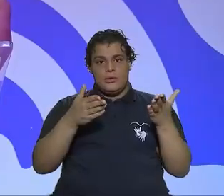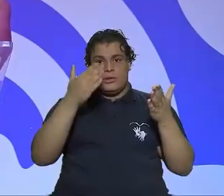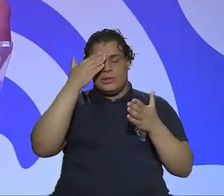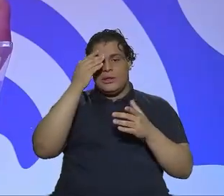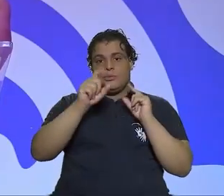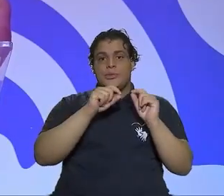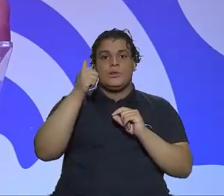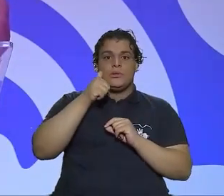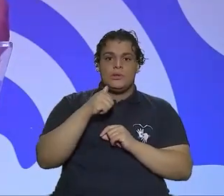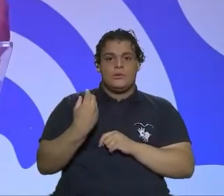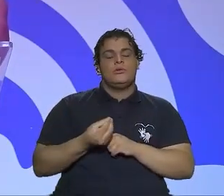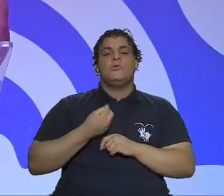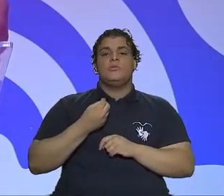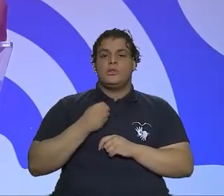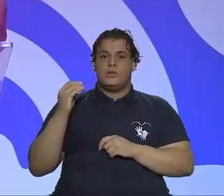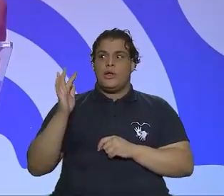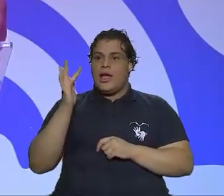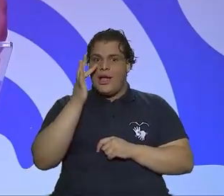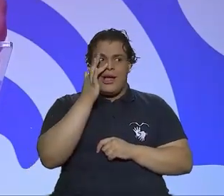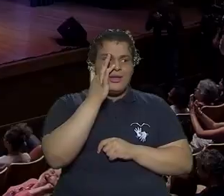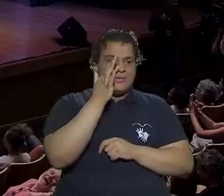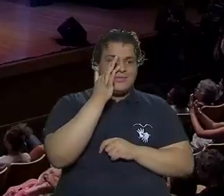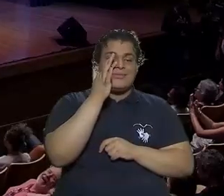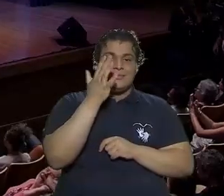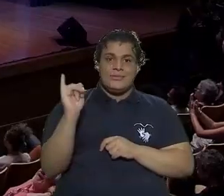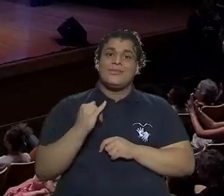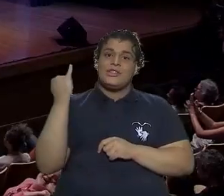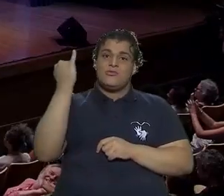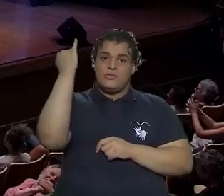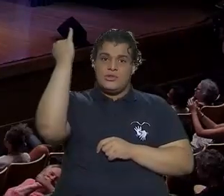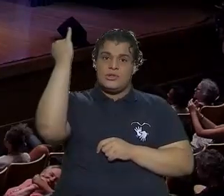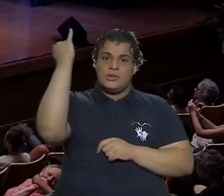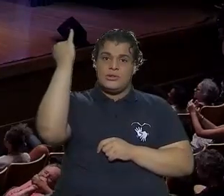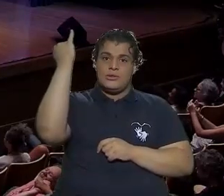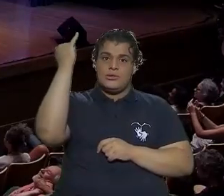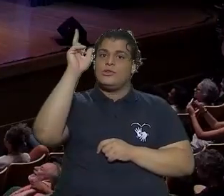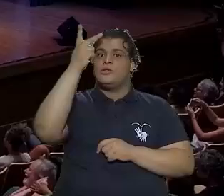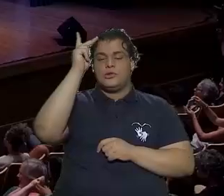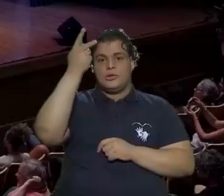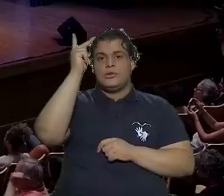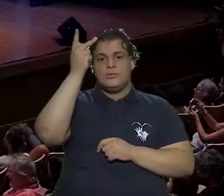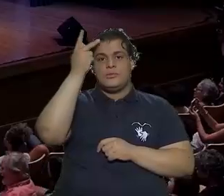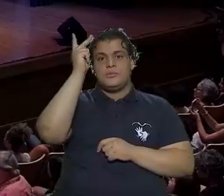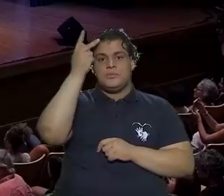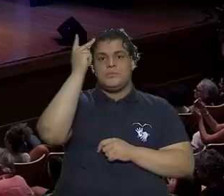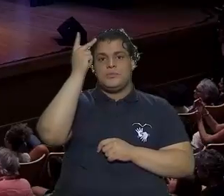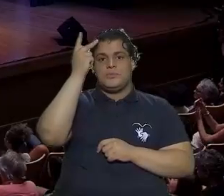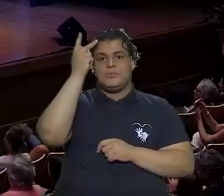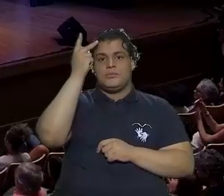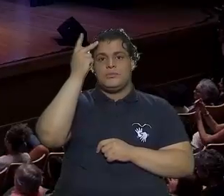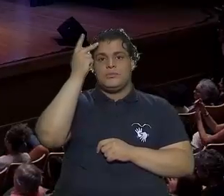as mulheres estão com uma presença impressionante, muito importante, acho que historicamente